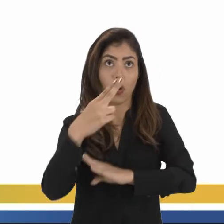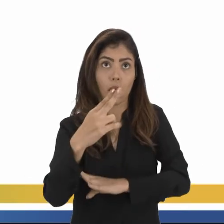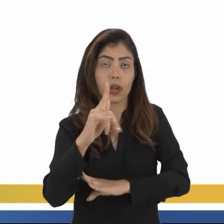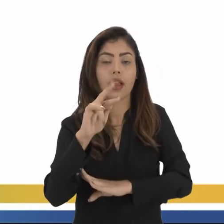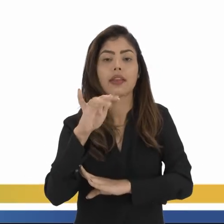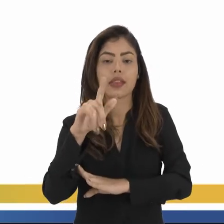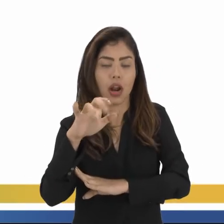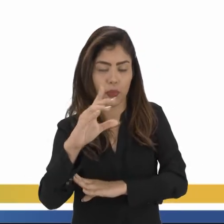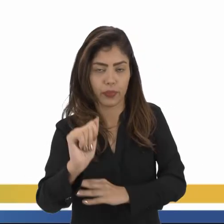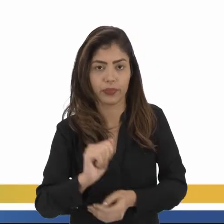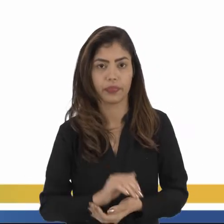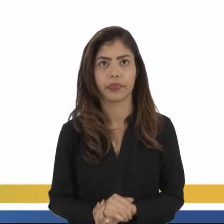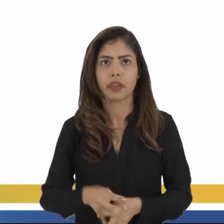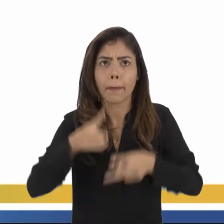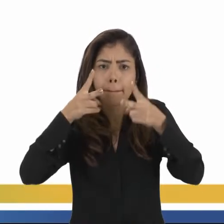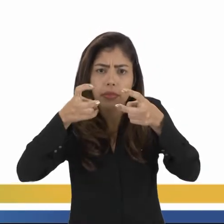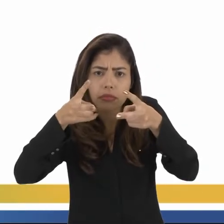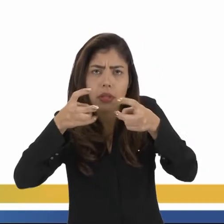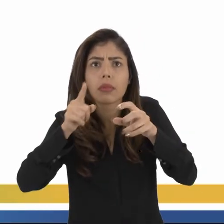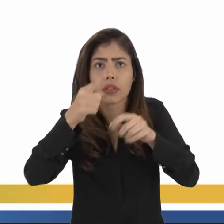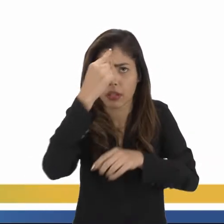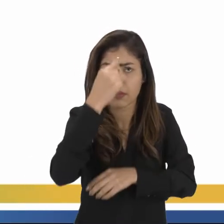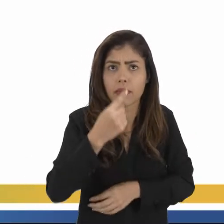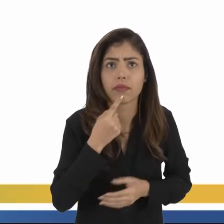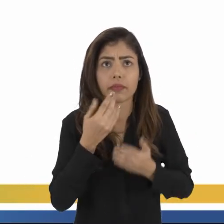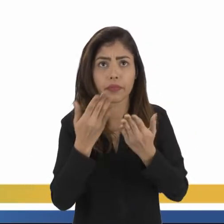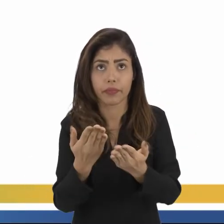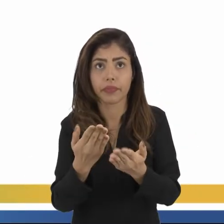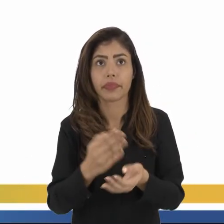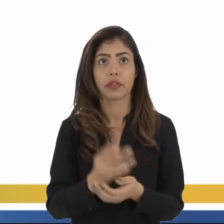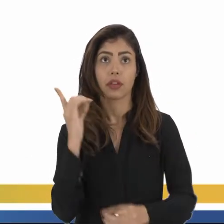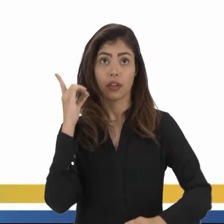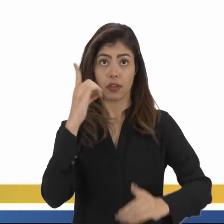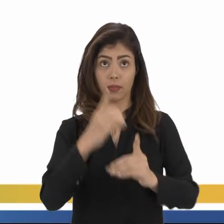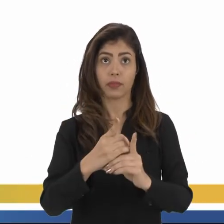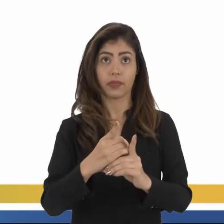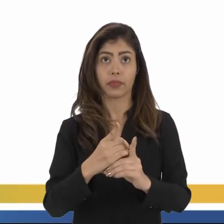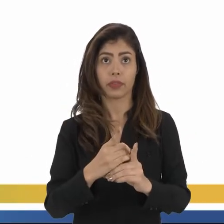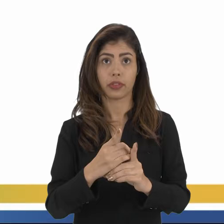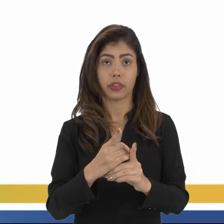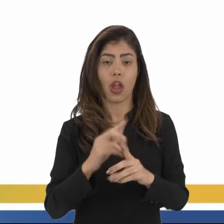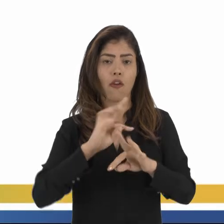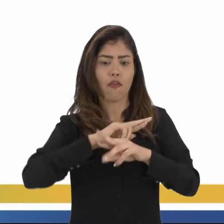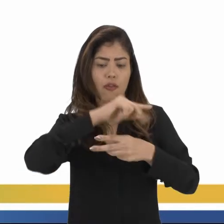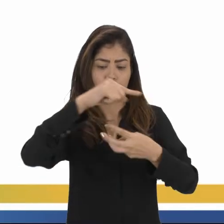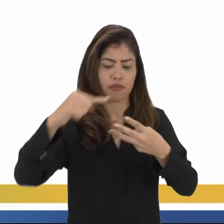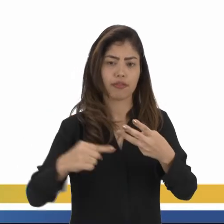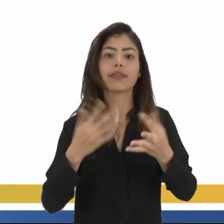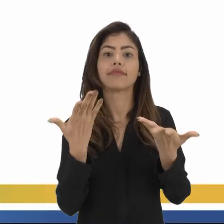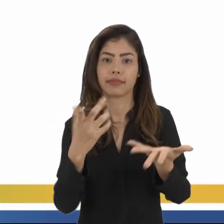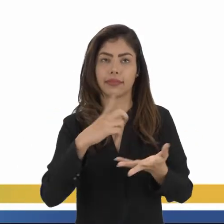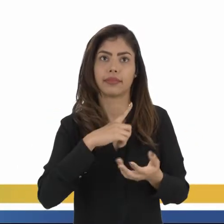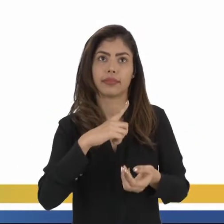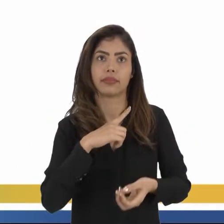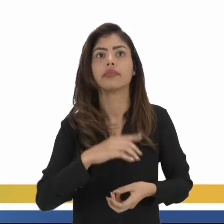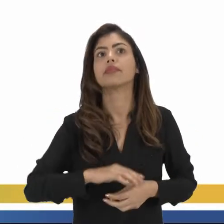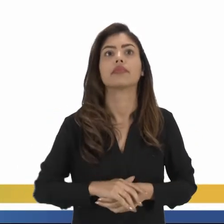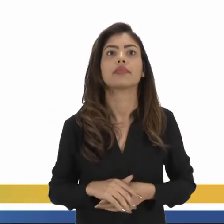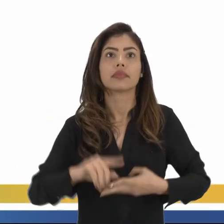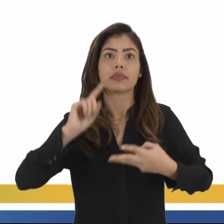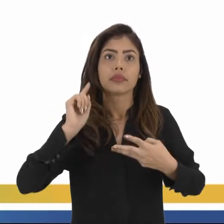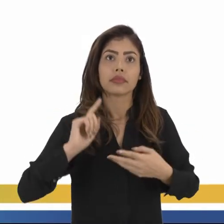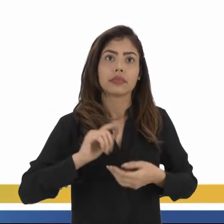visceral. Observem a imagem, onde nós encontramos os nossos tipos de tecido muscular. O